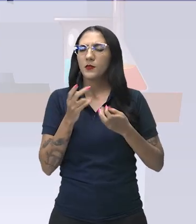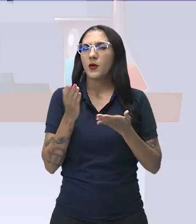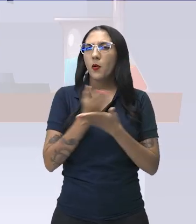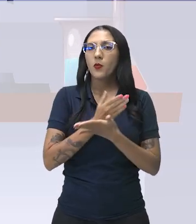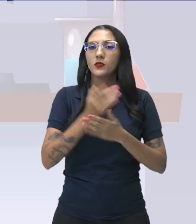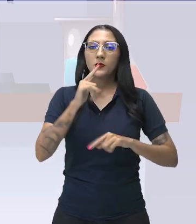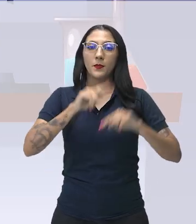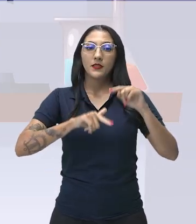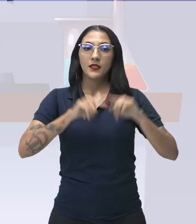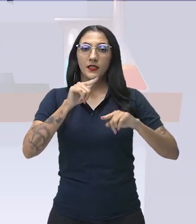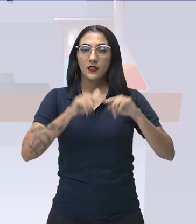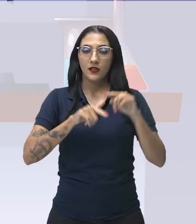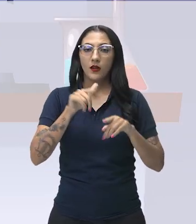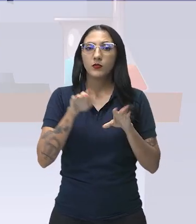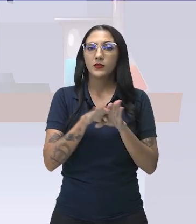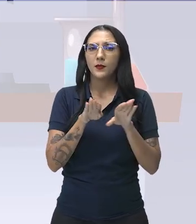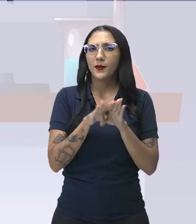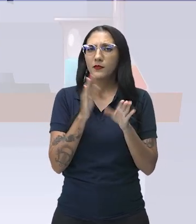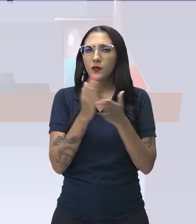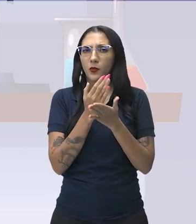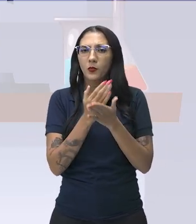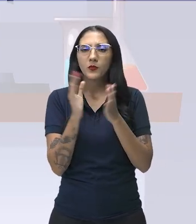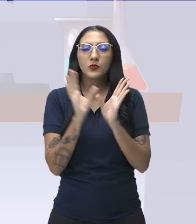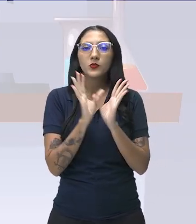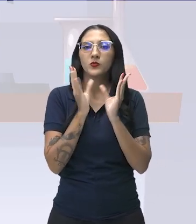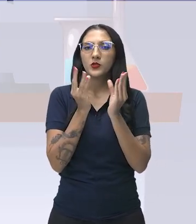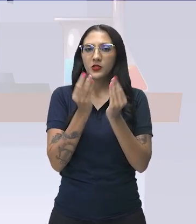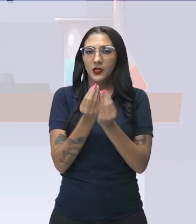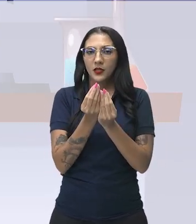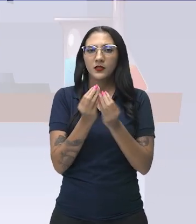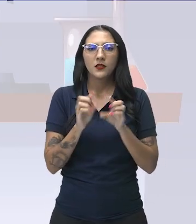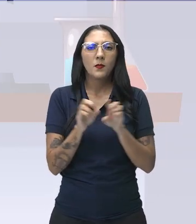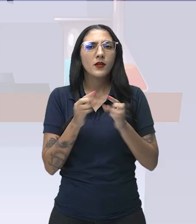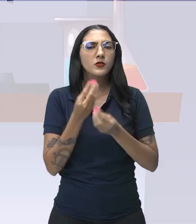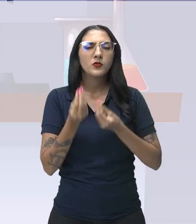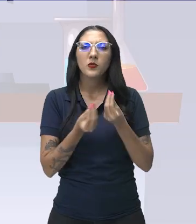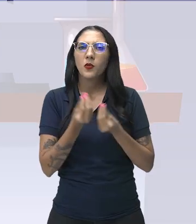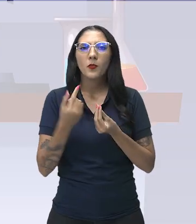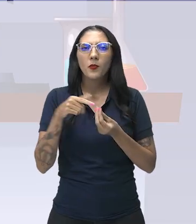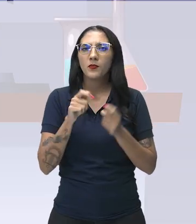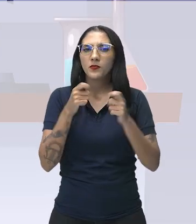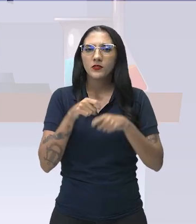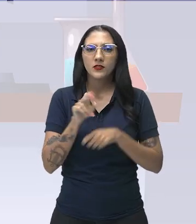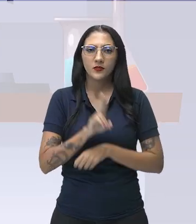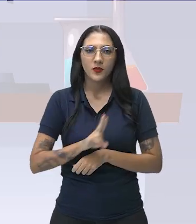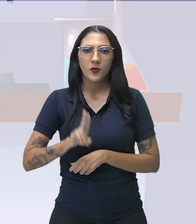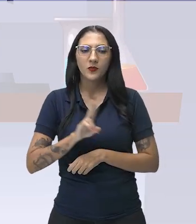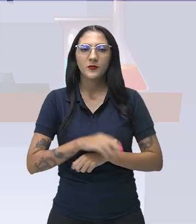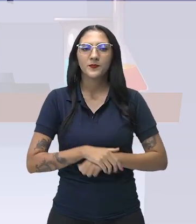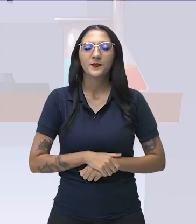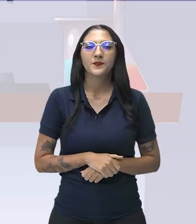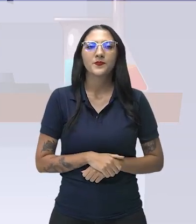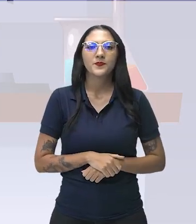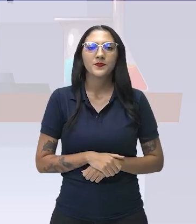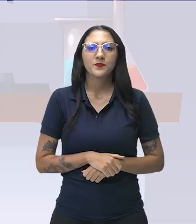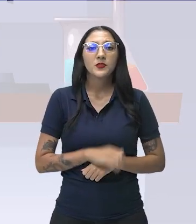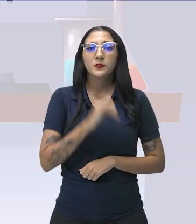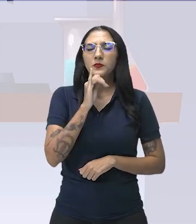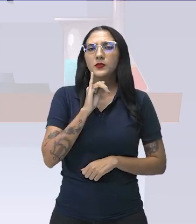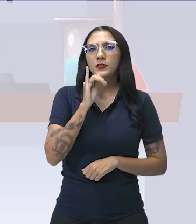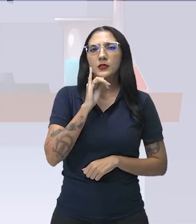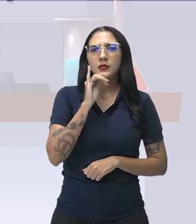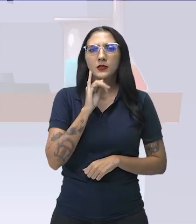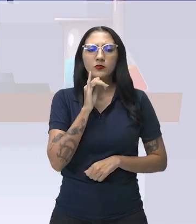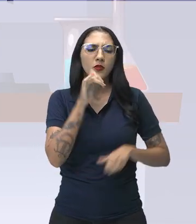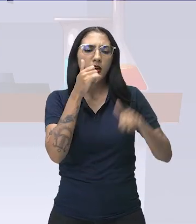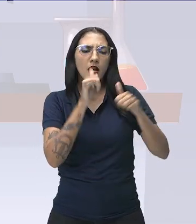e que nelas contém algumas substâncias. Como que elas podem ser utilizadas? No exemplo de uma extração do DNA,